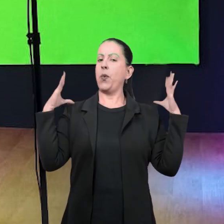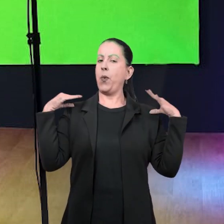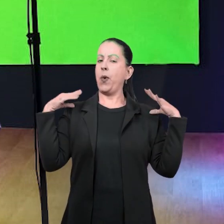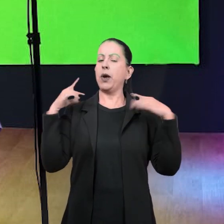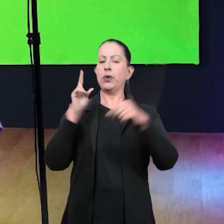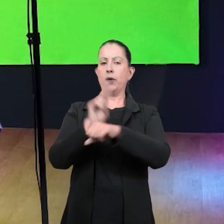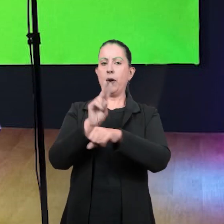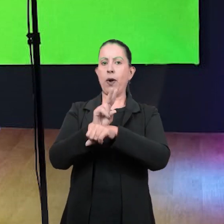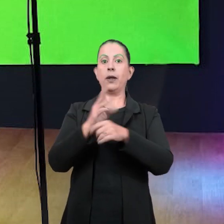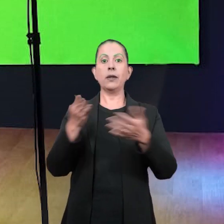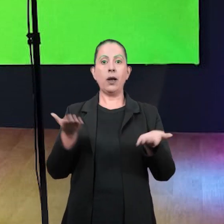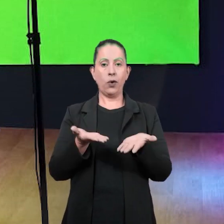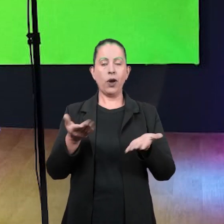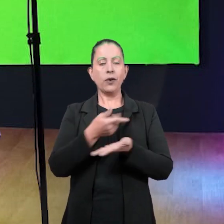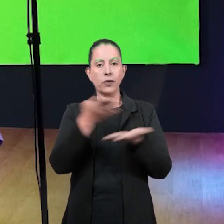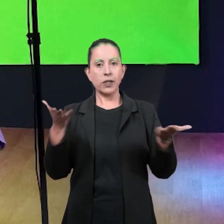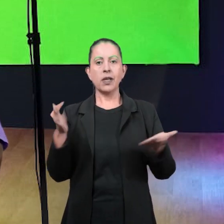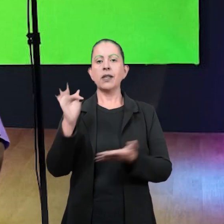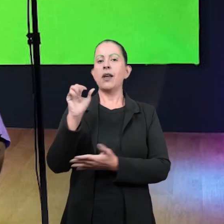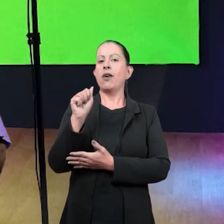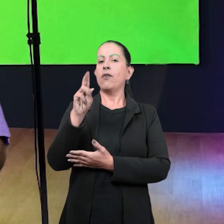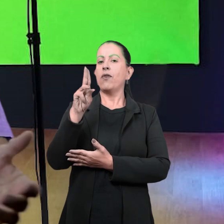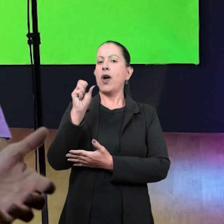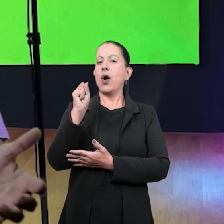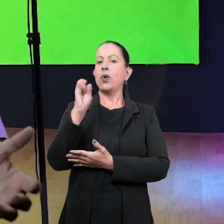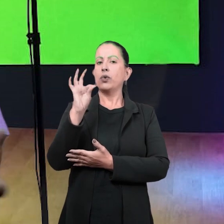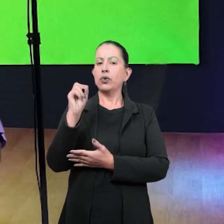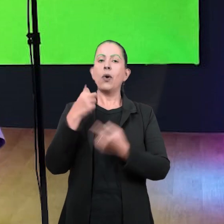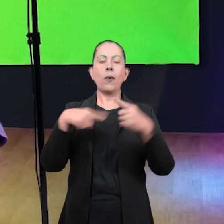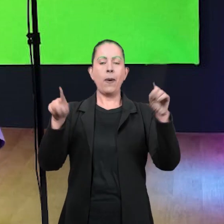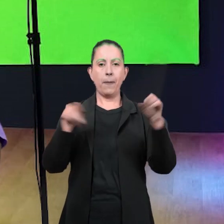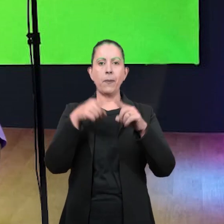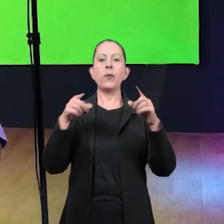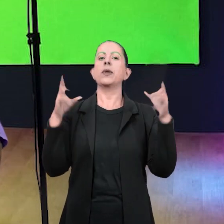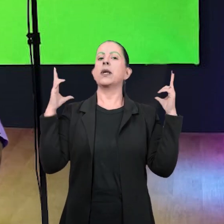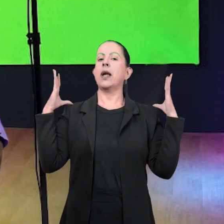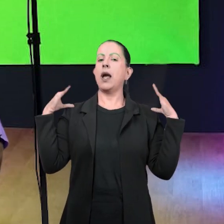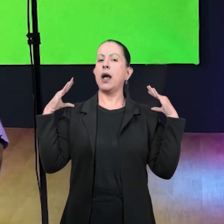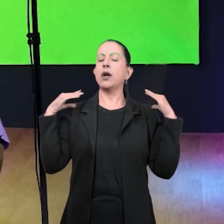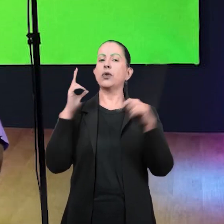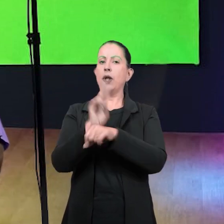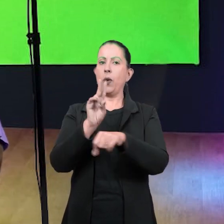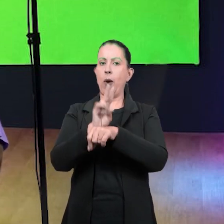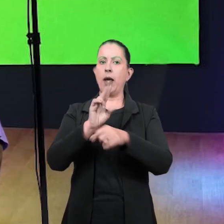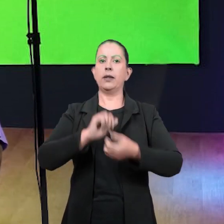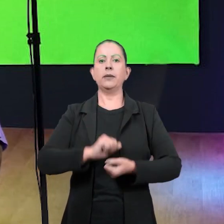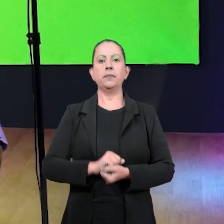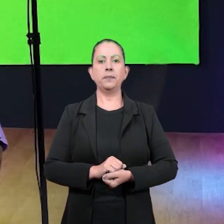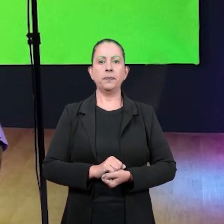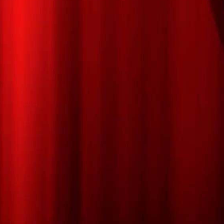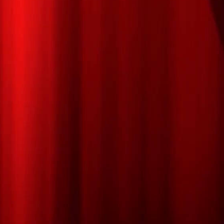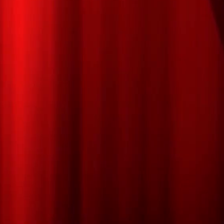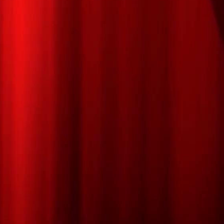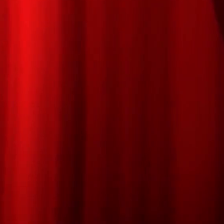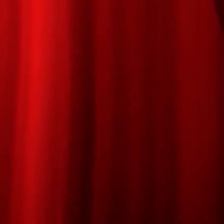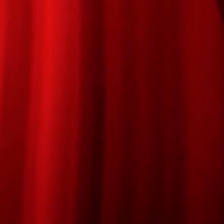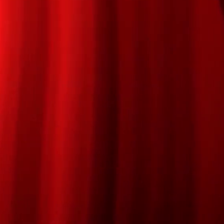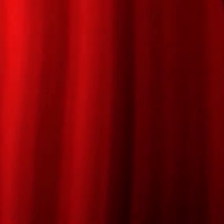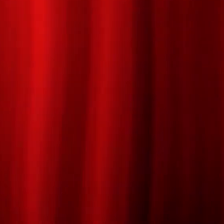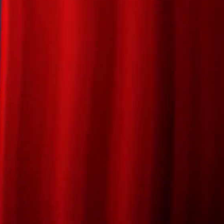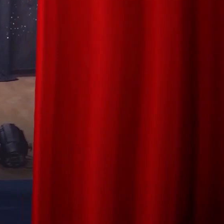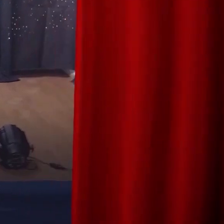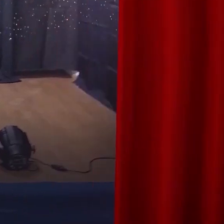seu anjo da guarda. Com vocês, Fausto com a música O Anjo da Guarda.